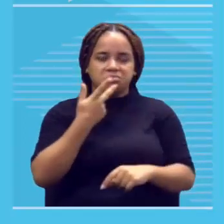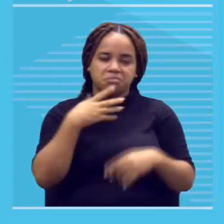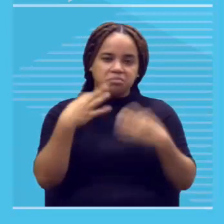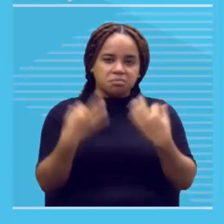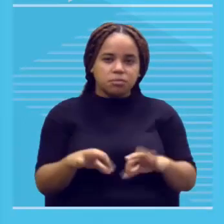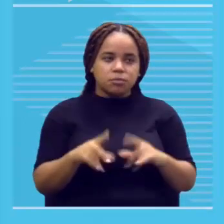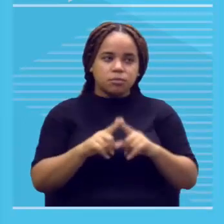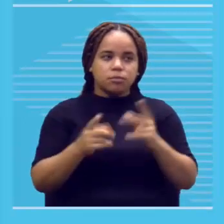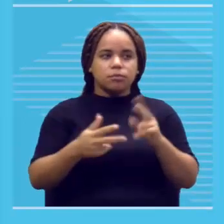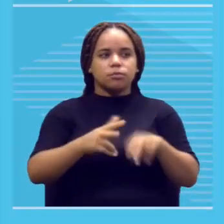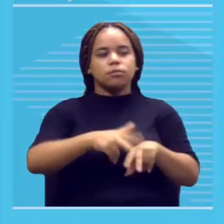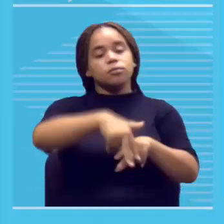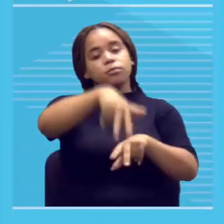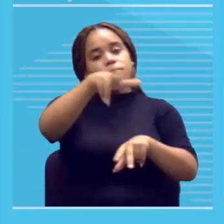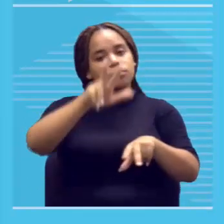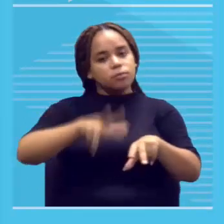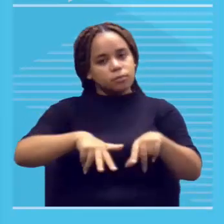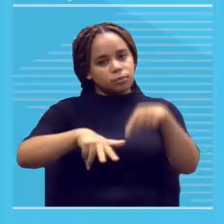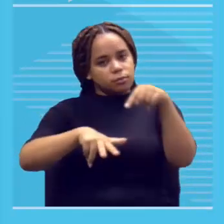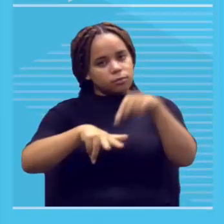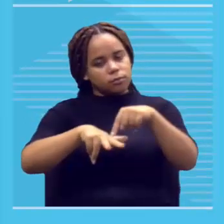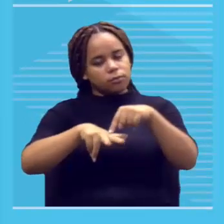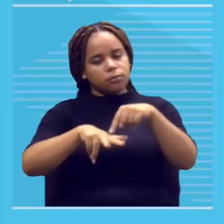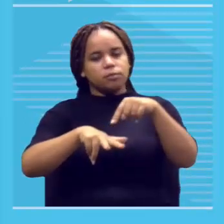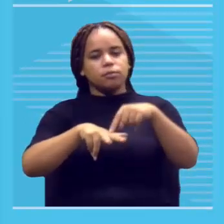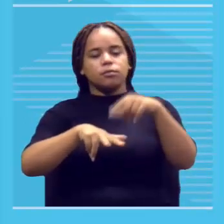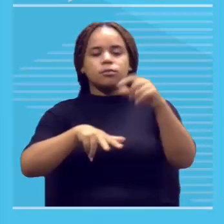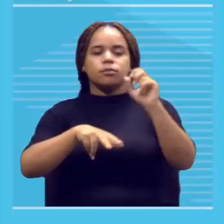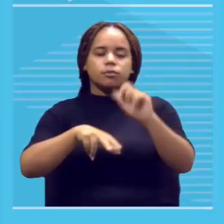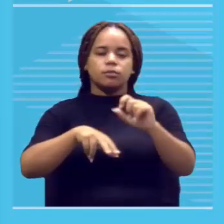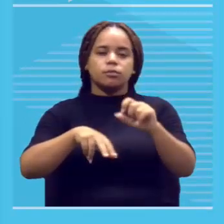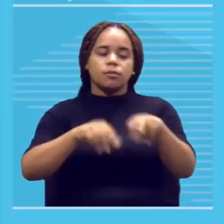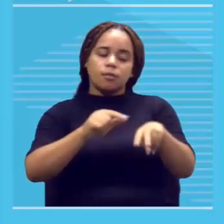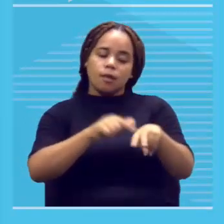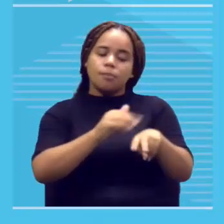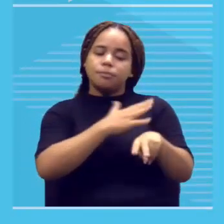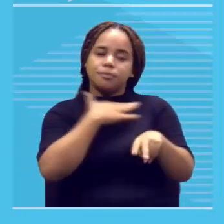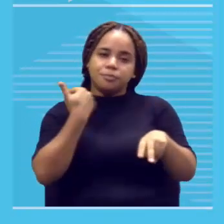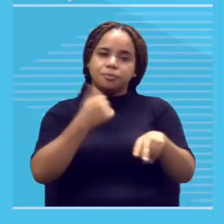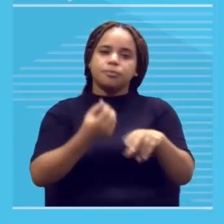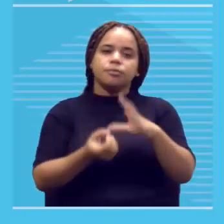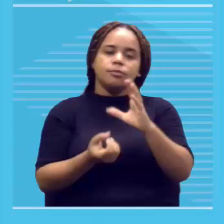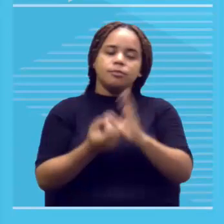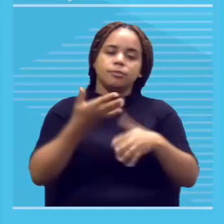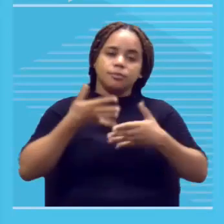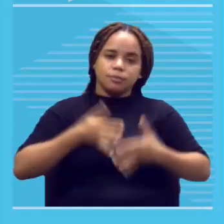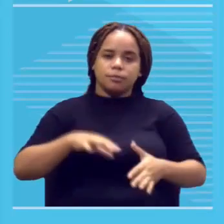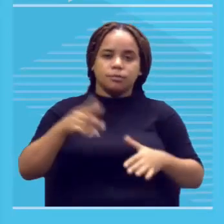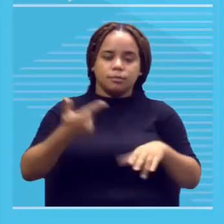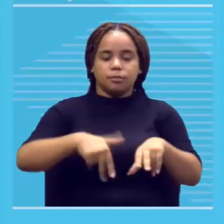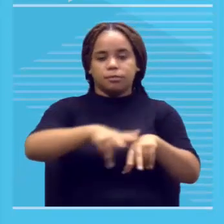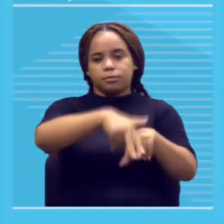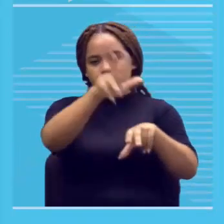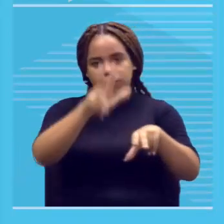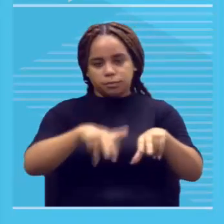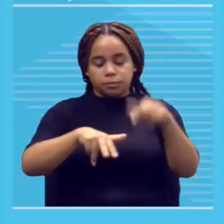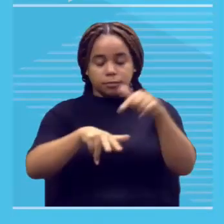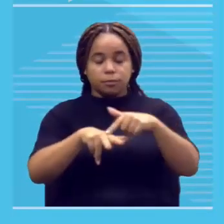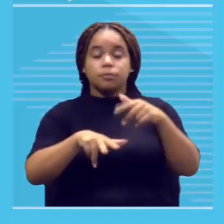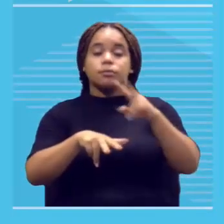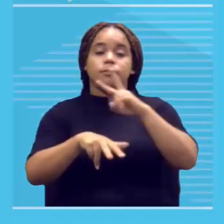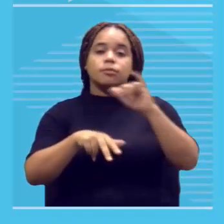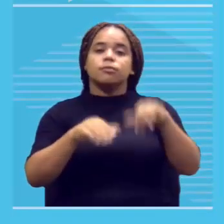ela vai assumir um corpo que vai ajudar a ser mais humilde está bem vamos continuar agora